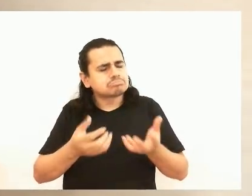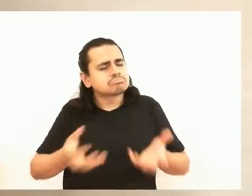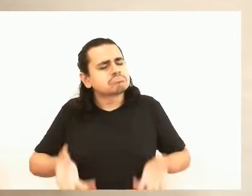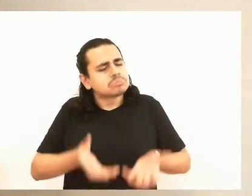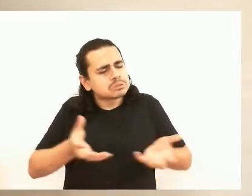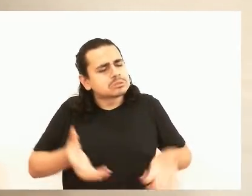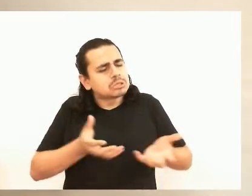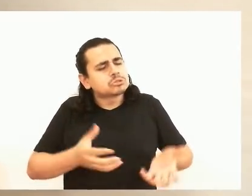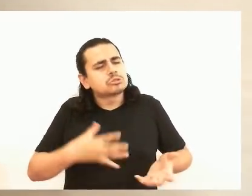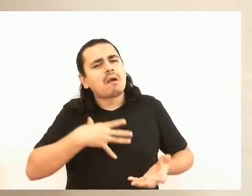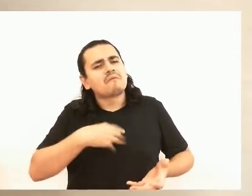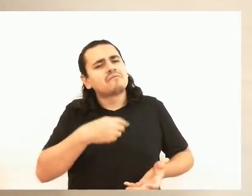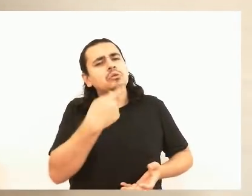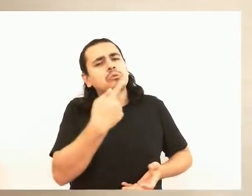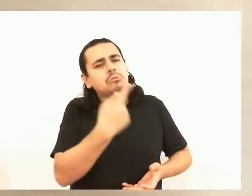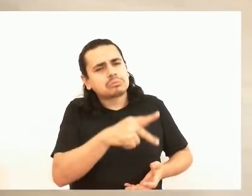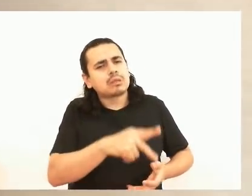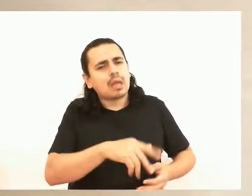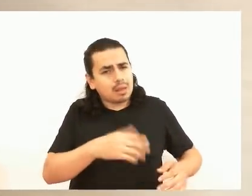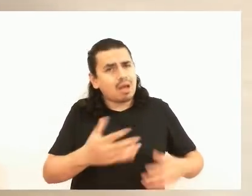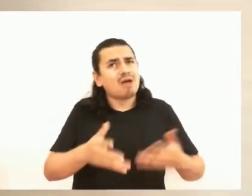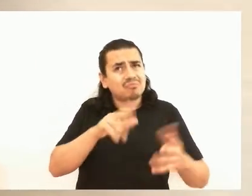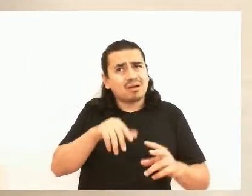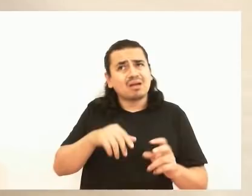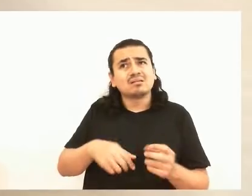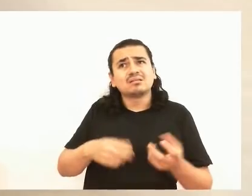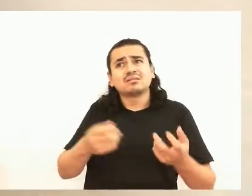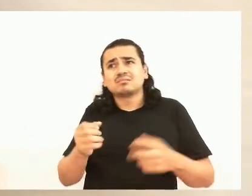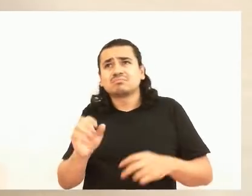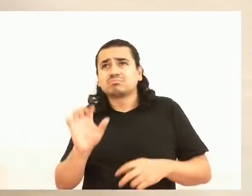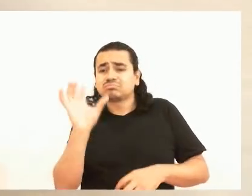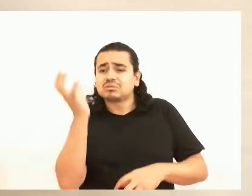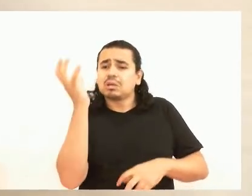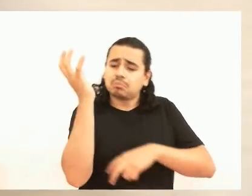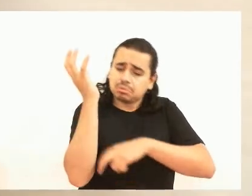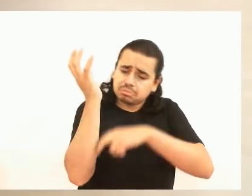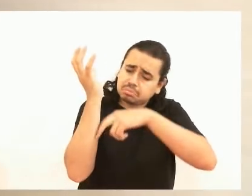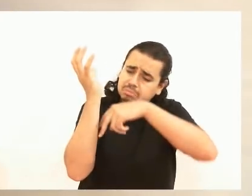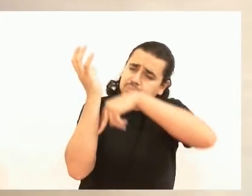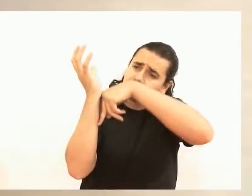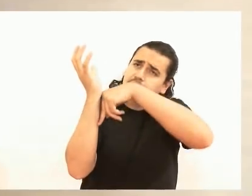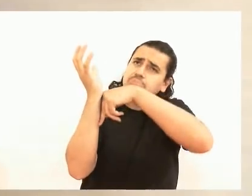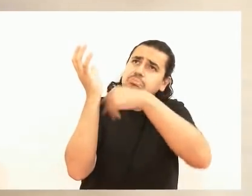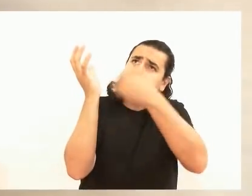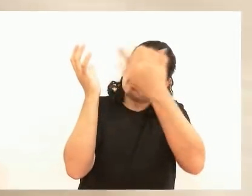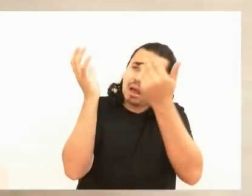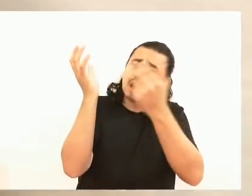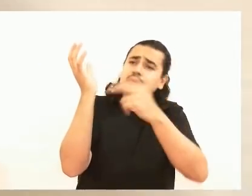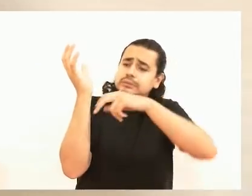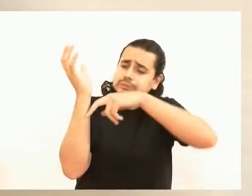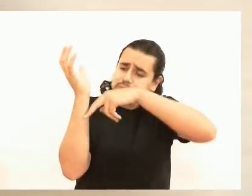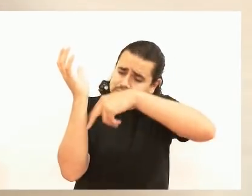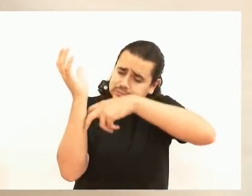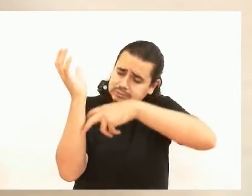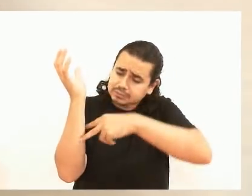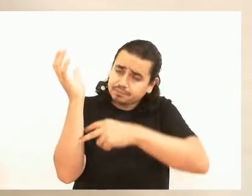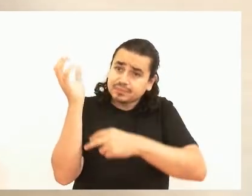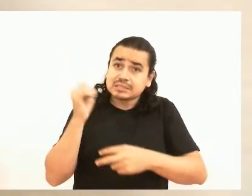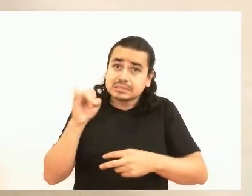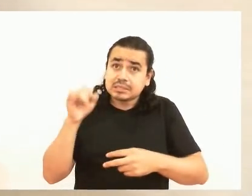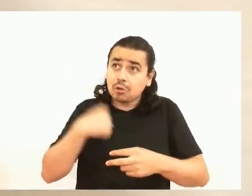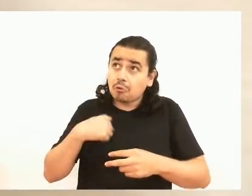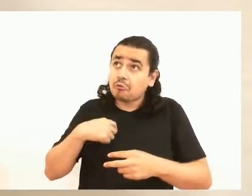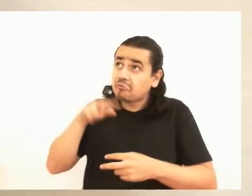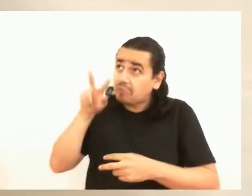do próprio filho tipo assim não desce design que vai morrer se eu vejo uma criança em cima de um móvel